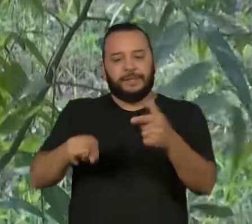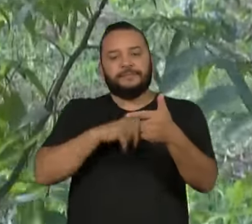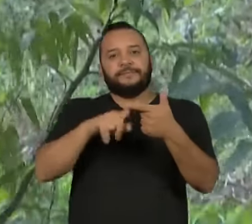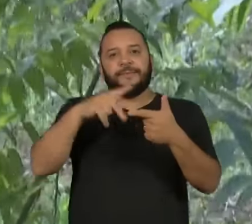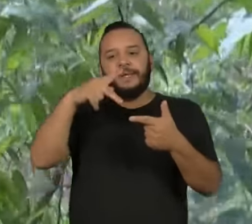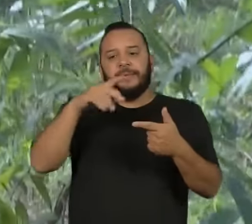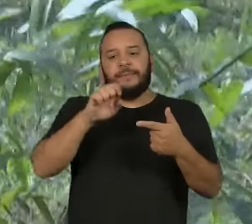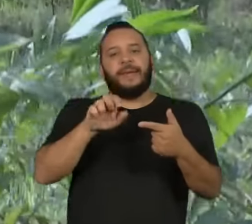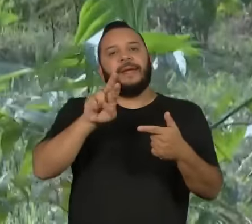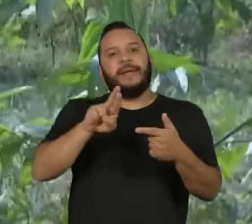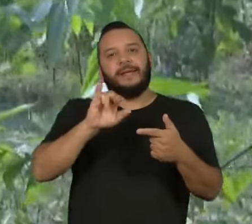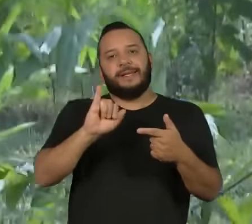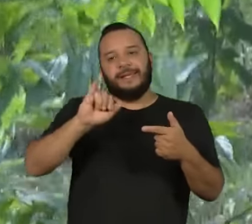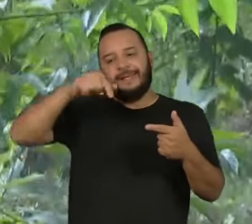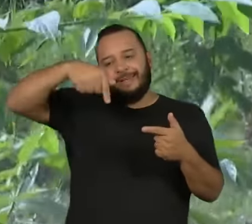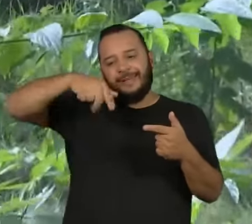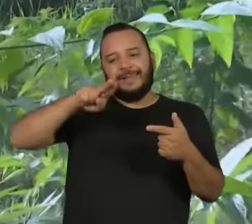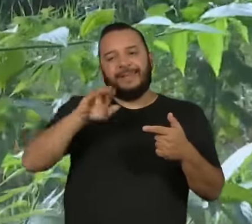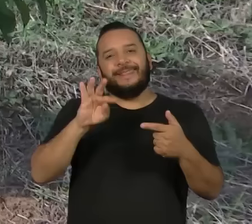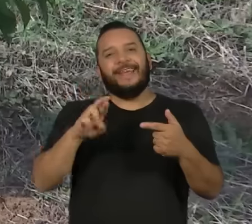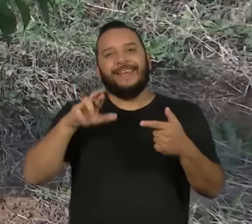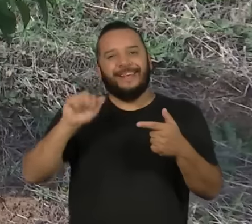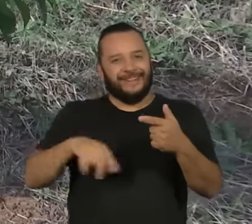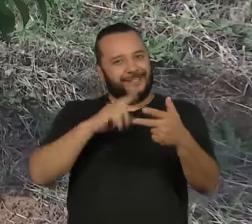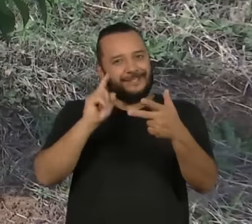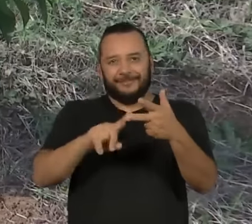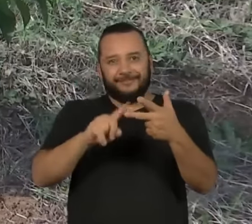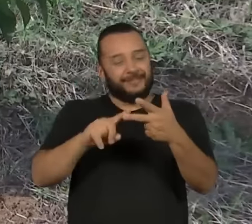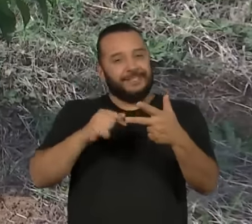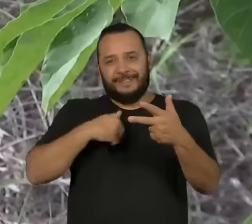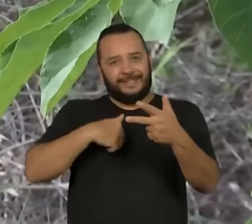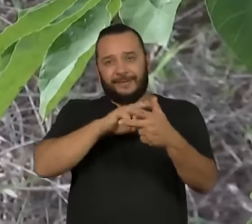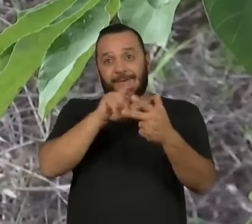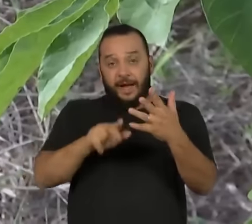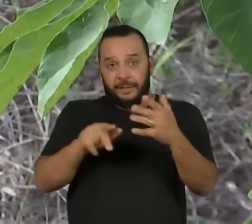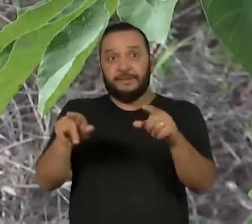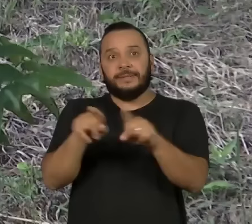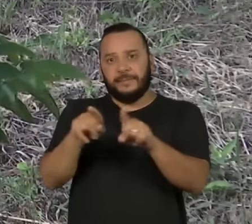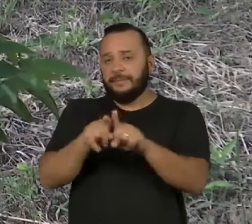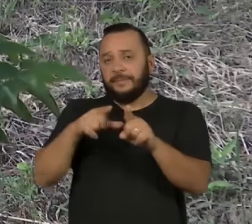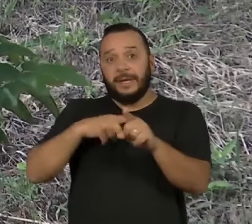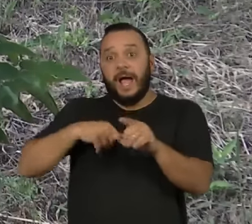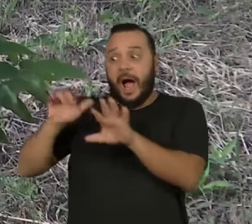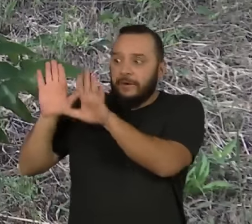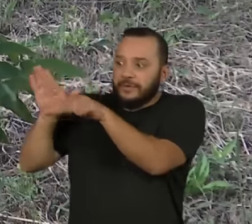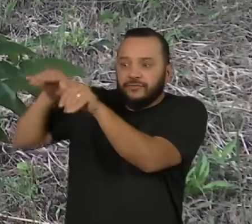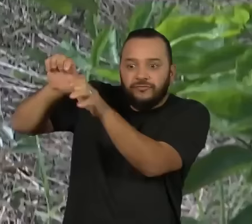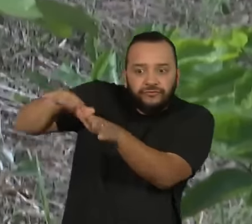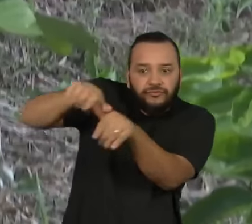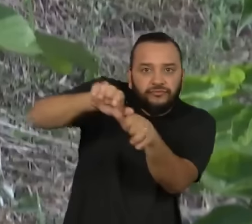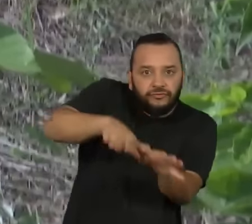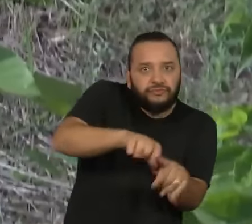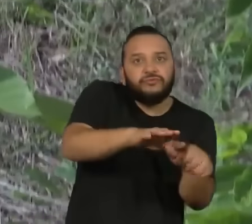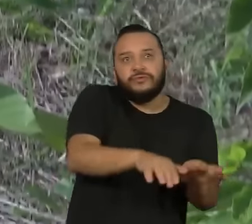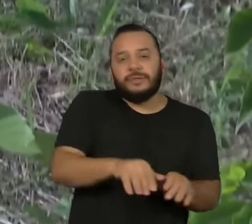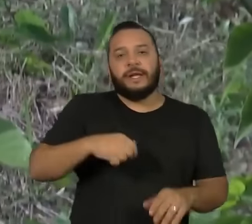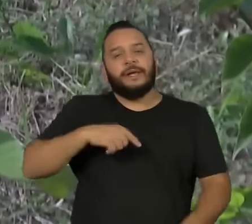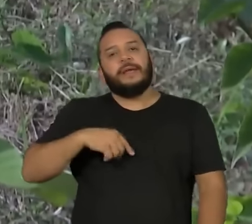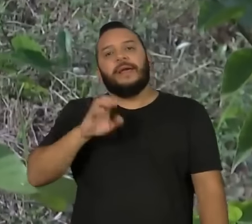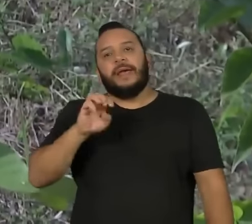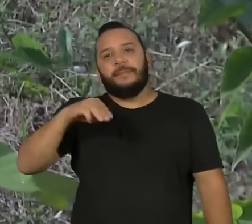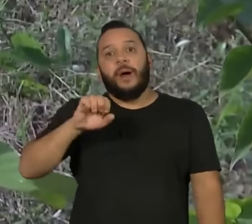ou Grande Uva, que atraem aves. Desse trio, foram plantados o Angico e o Mutambo. A Embaúba